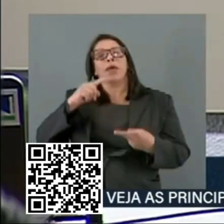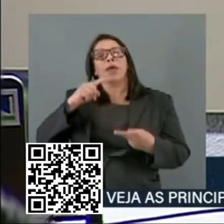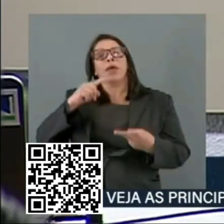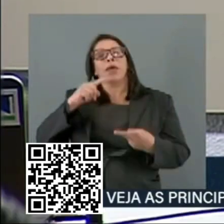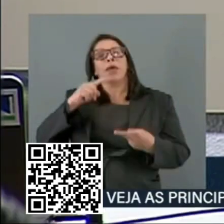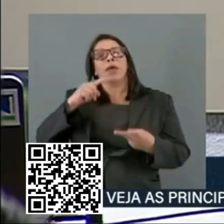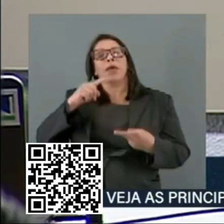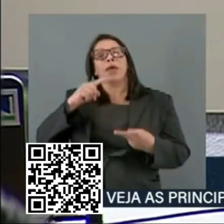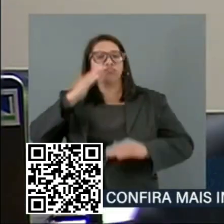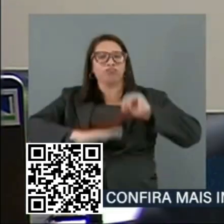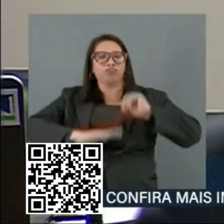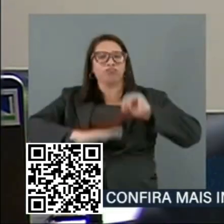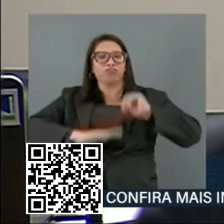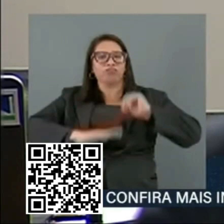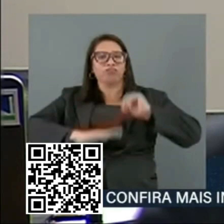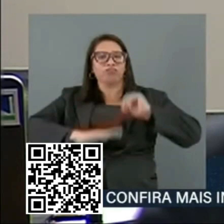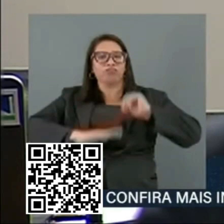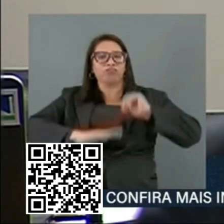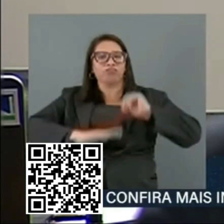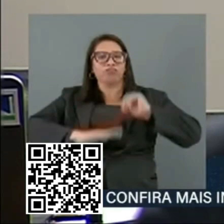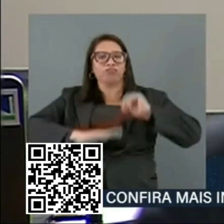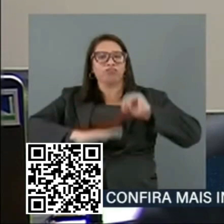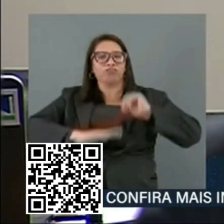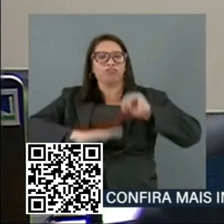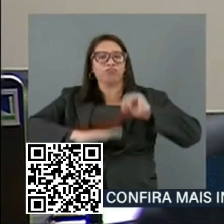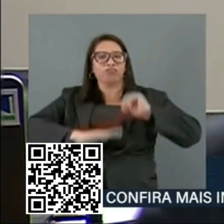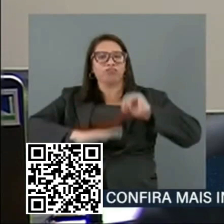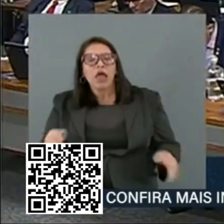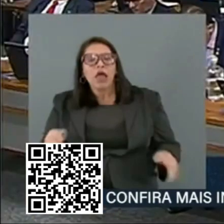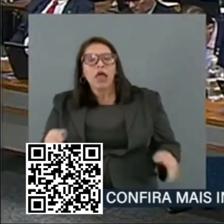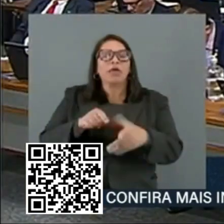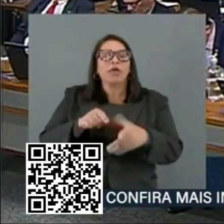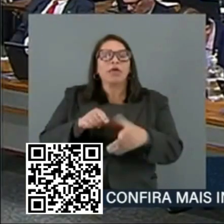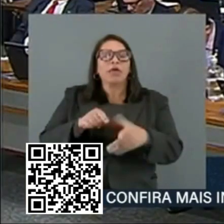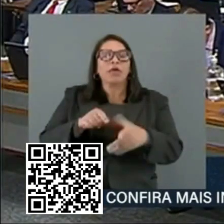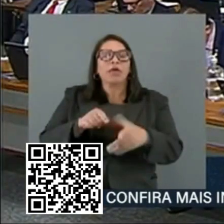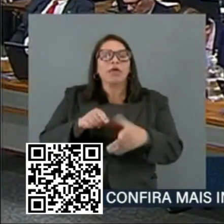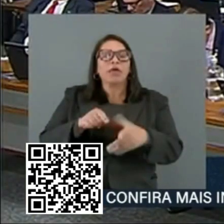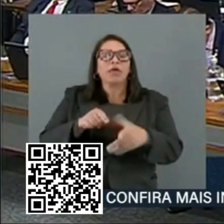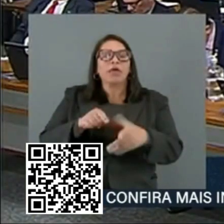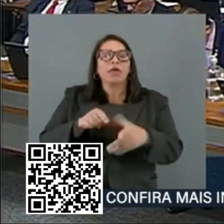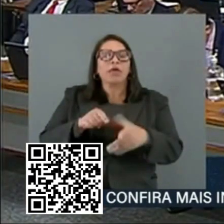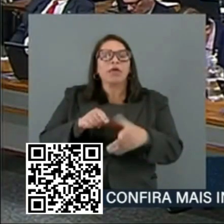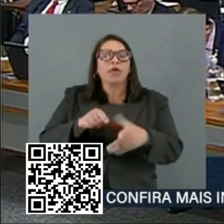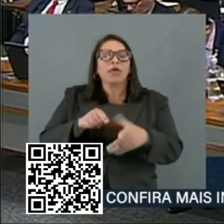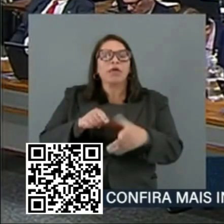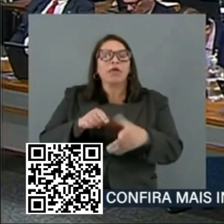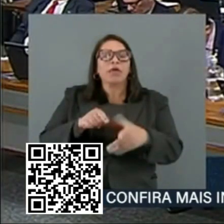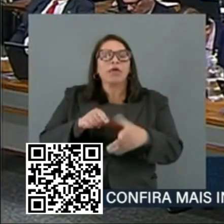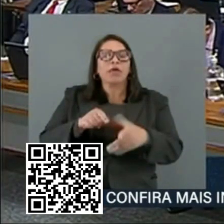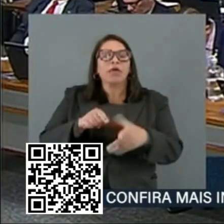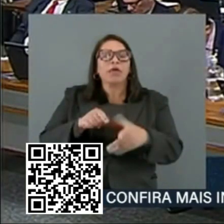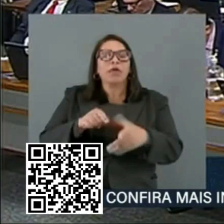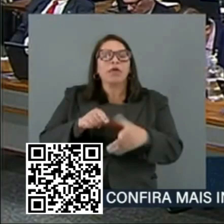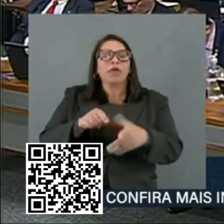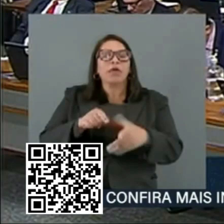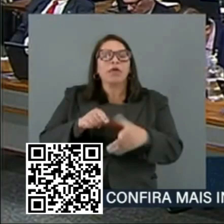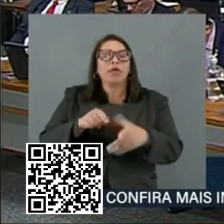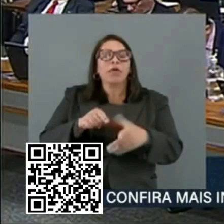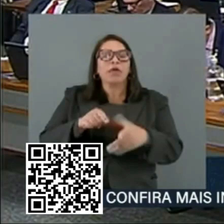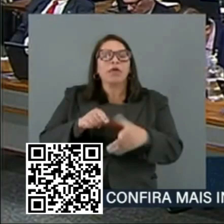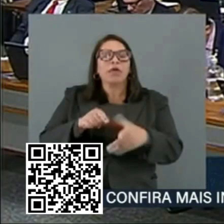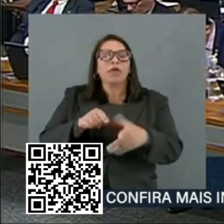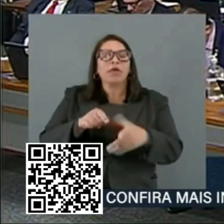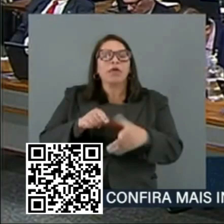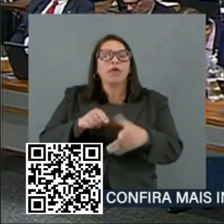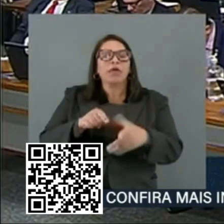princípios da honestidade, da humildade e da perseverança. Tenho 2 irmãos, Sou o primogênito da